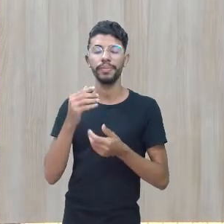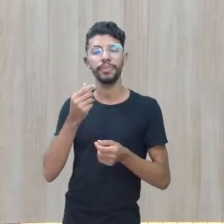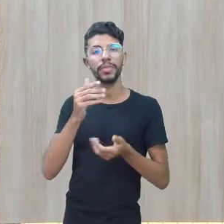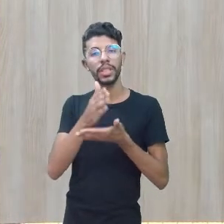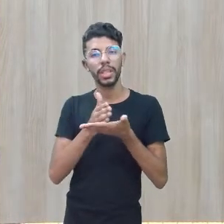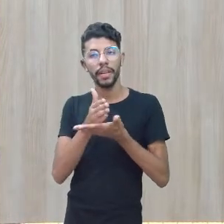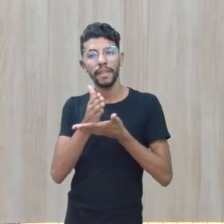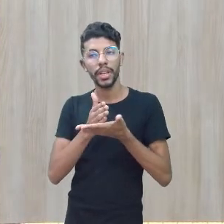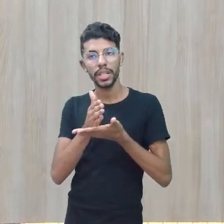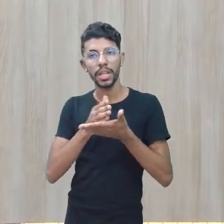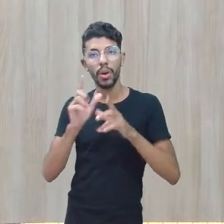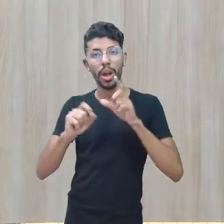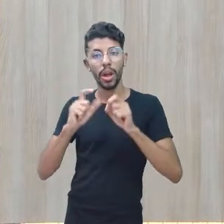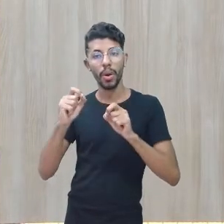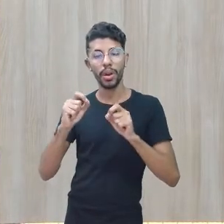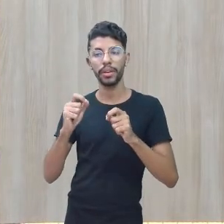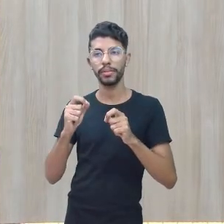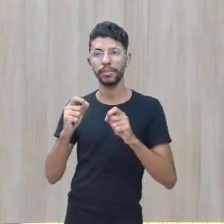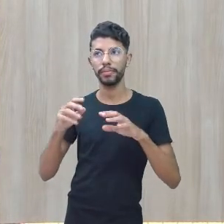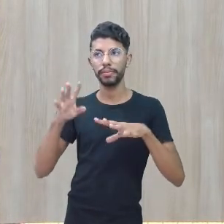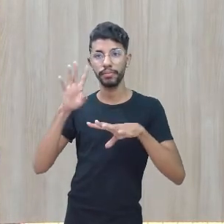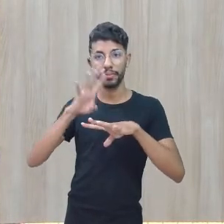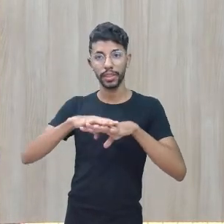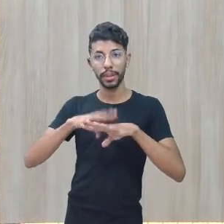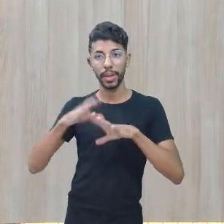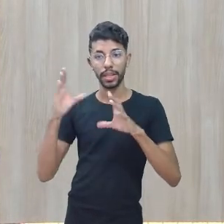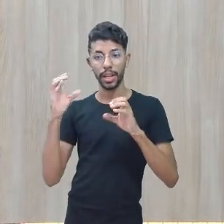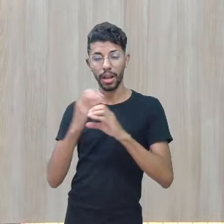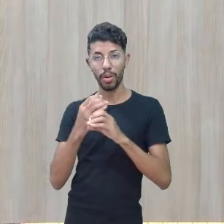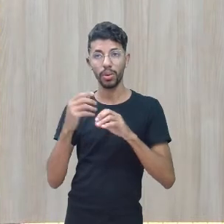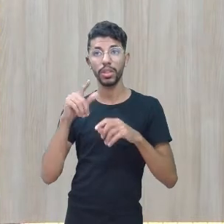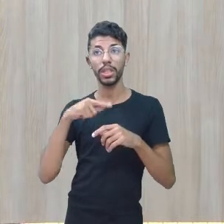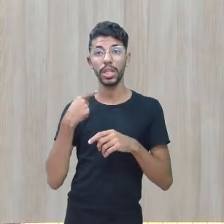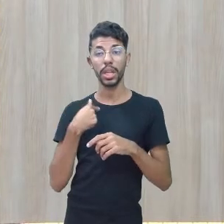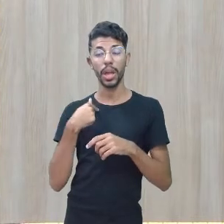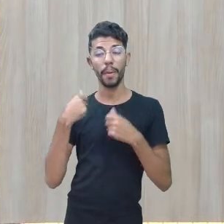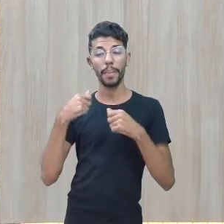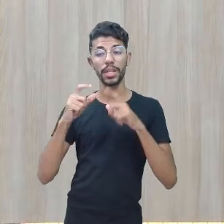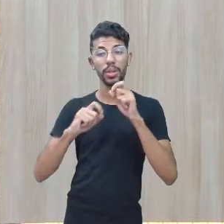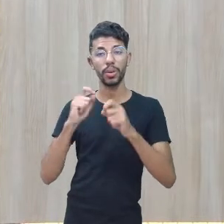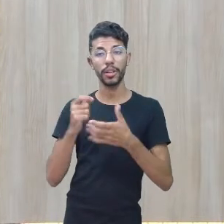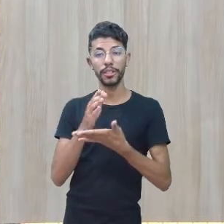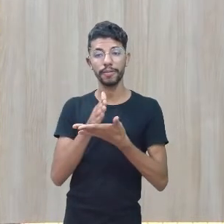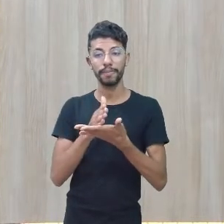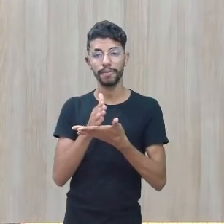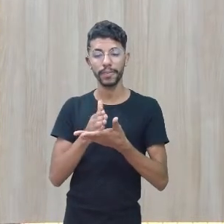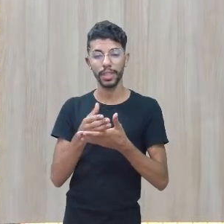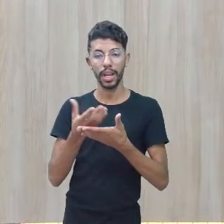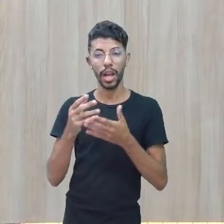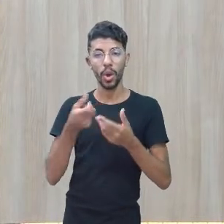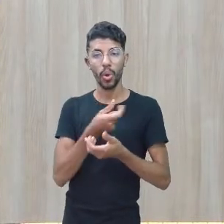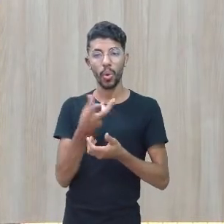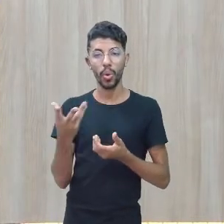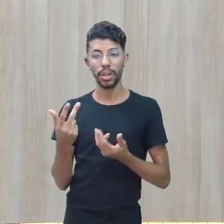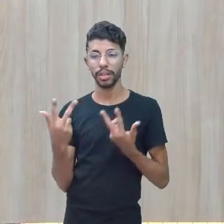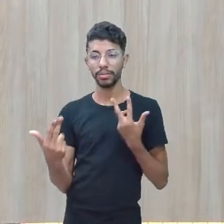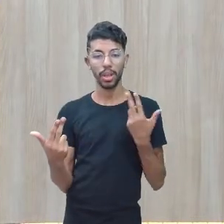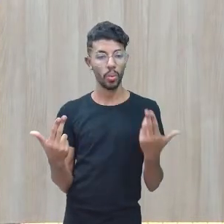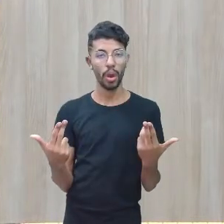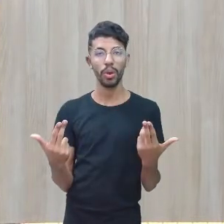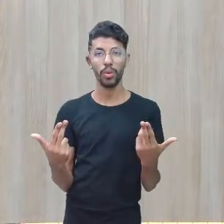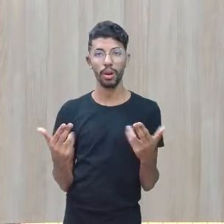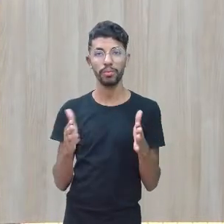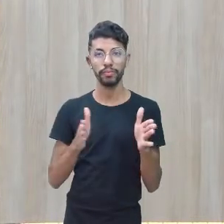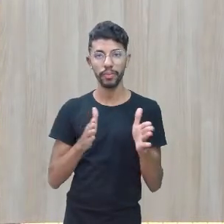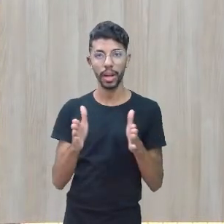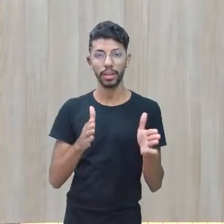é uma operação matemática em que eu vou separar uma quantidade em partes iguais. A gente viu agora há pouco no exemplo